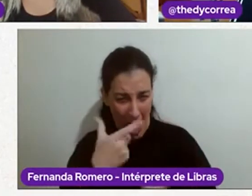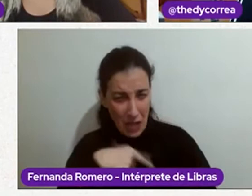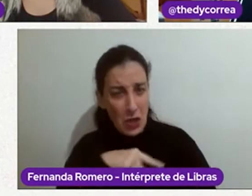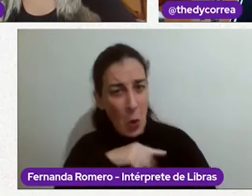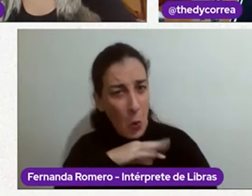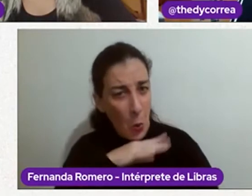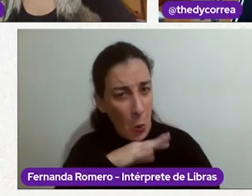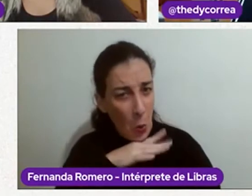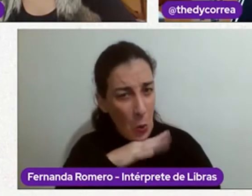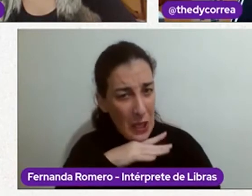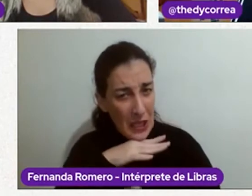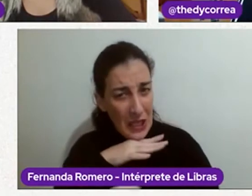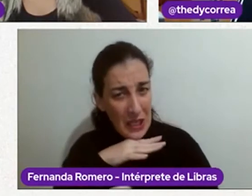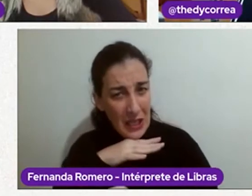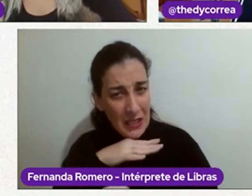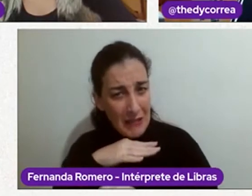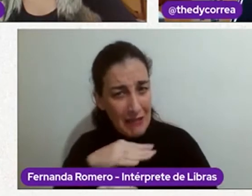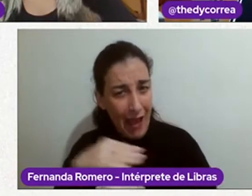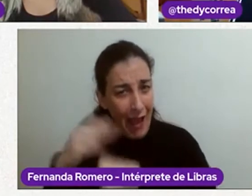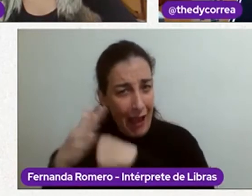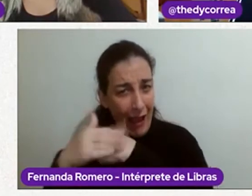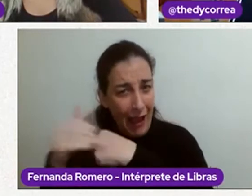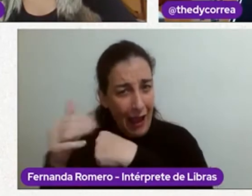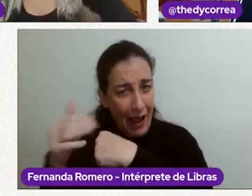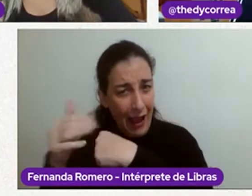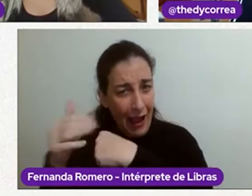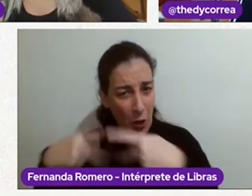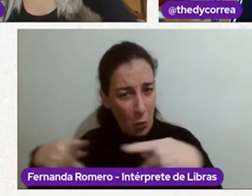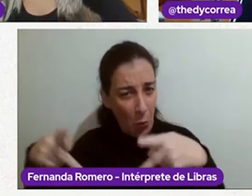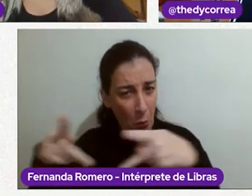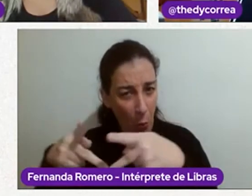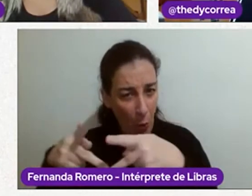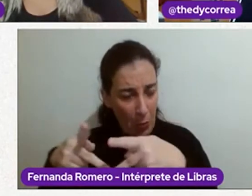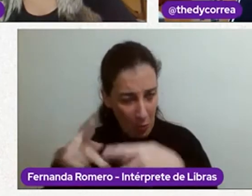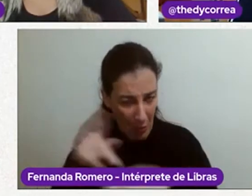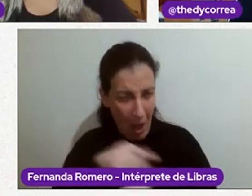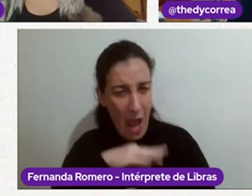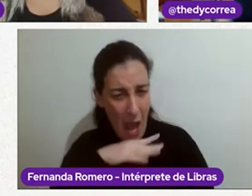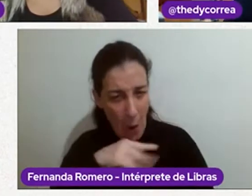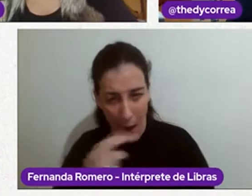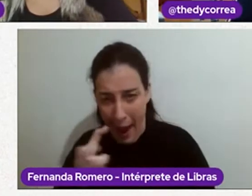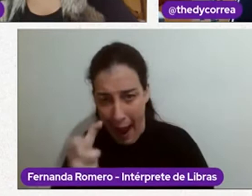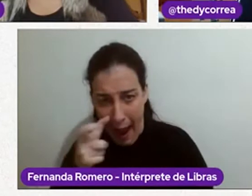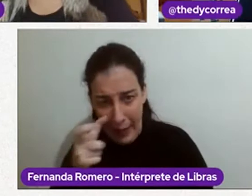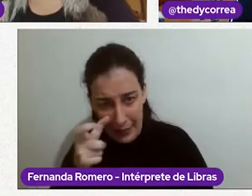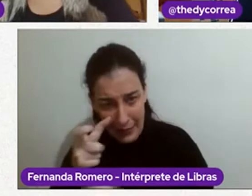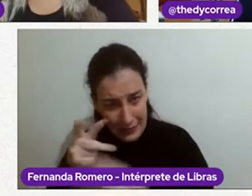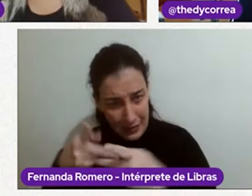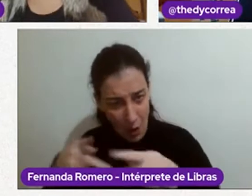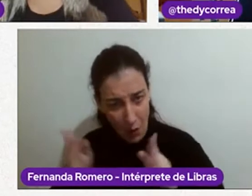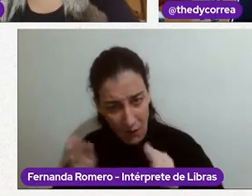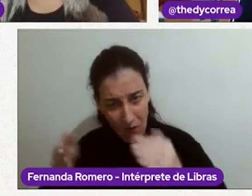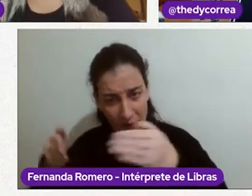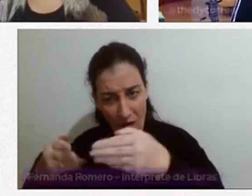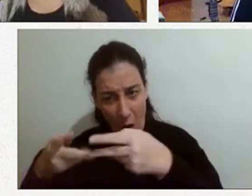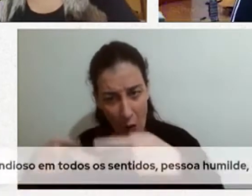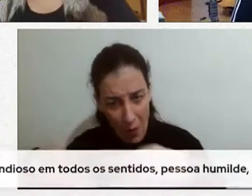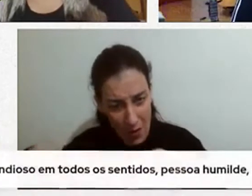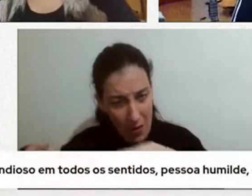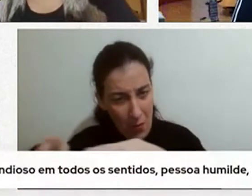receber o carinho e dar atenção para as pessoas que são a razão, a motivação do nosso